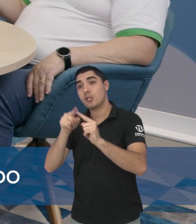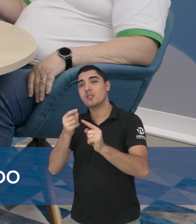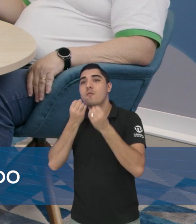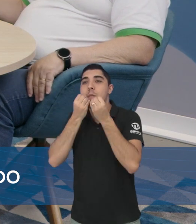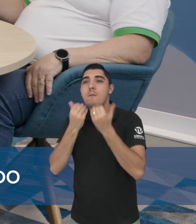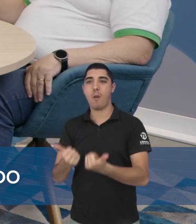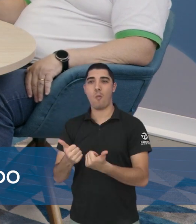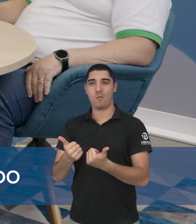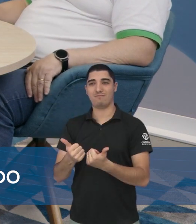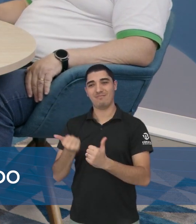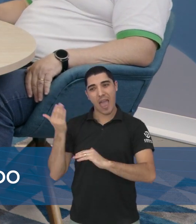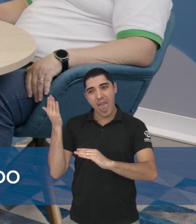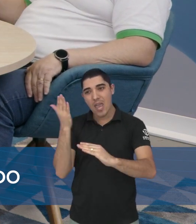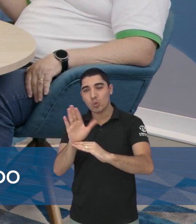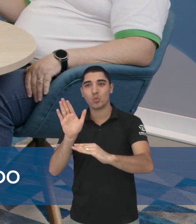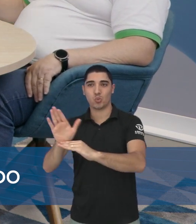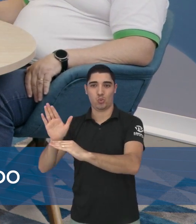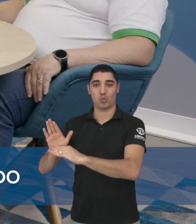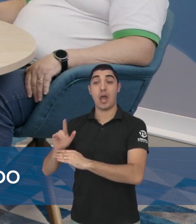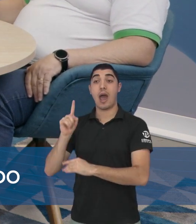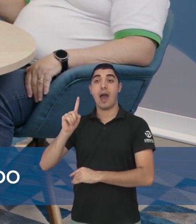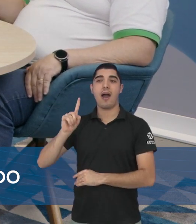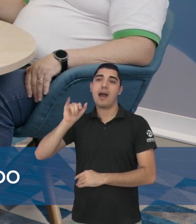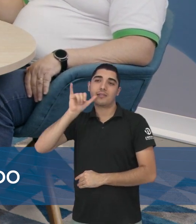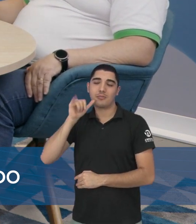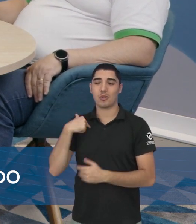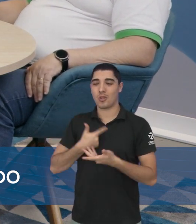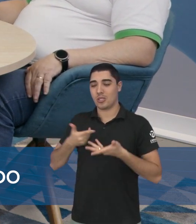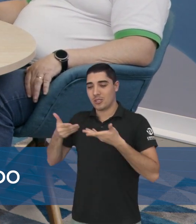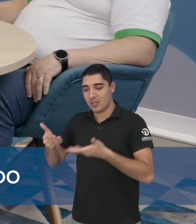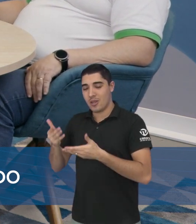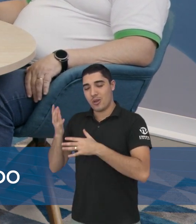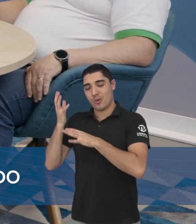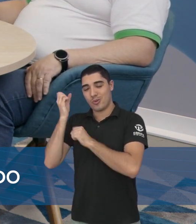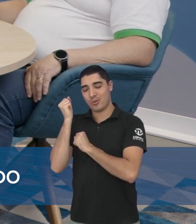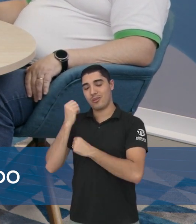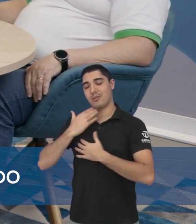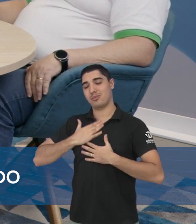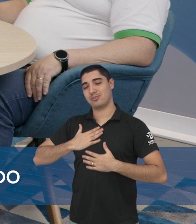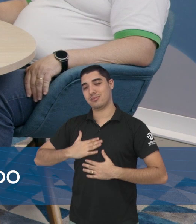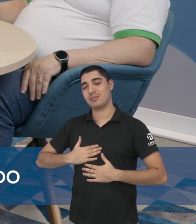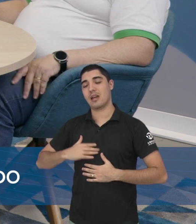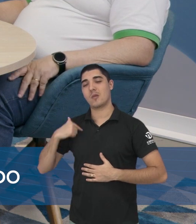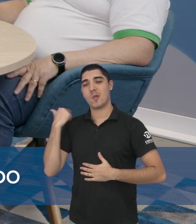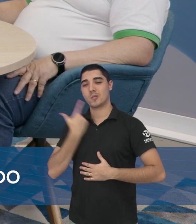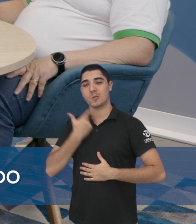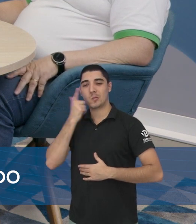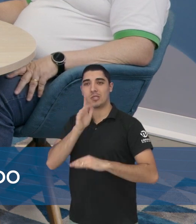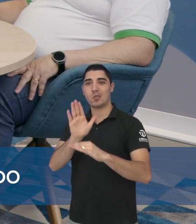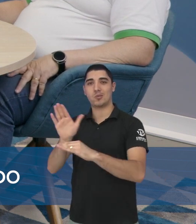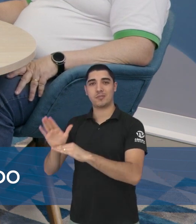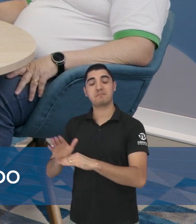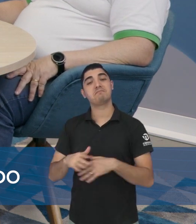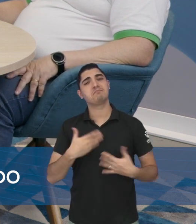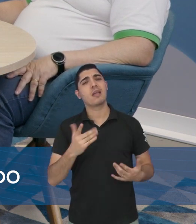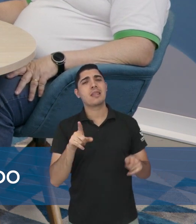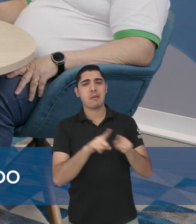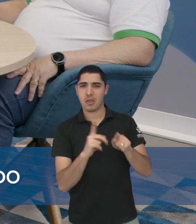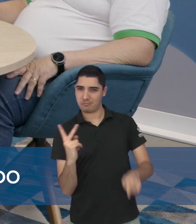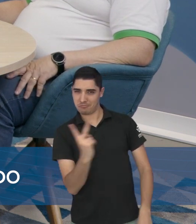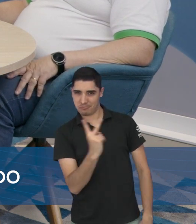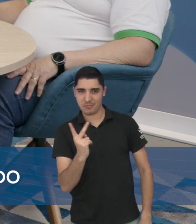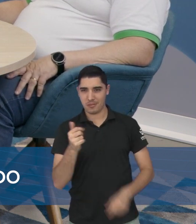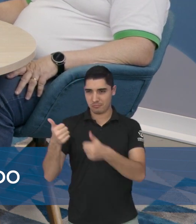luta aí diariamente e que vai dormir com o coração tranquilo que o papel foi cumprido. E é o que a gente precisa, né? O que